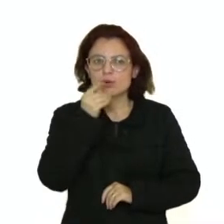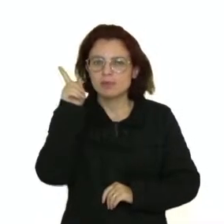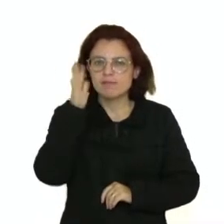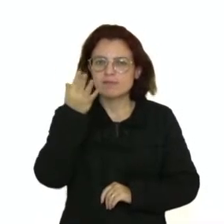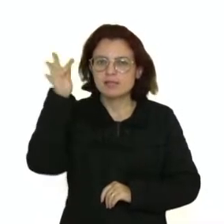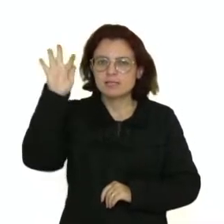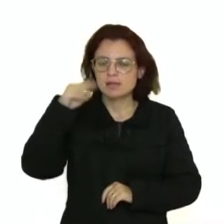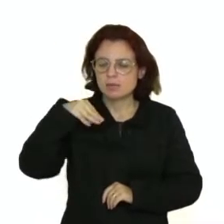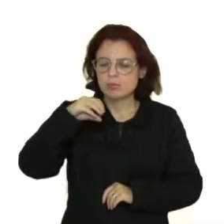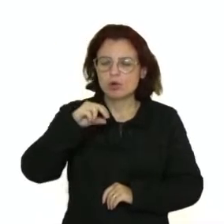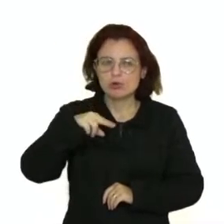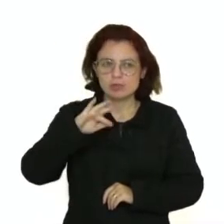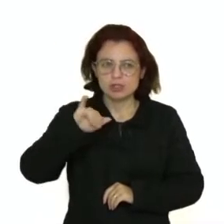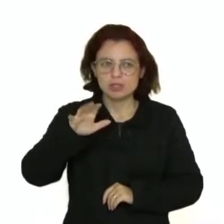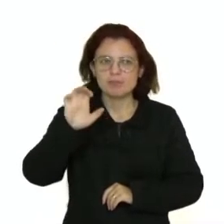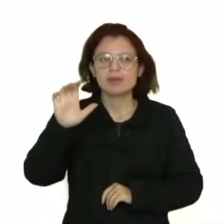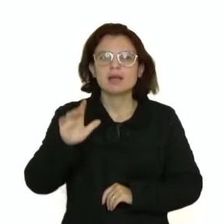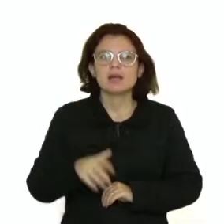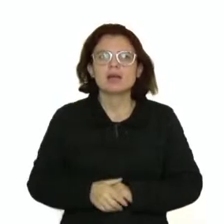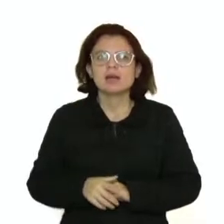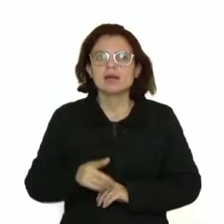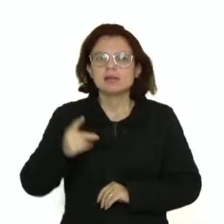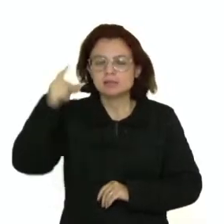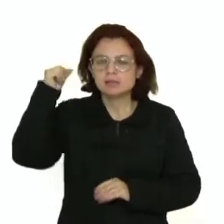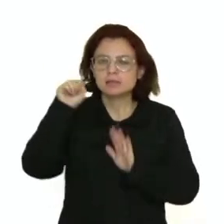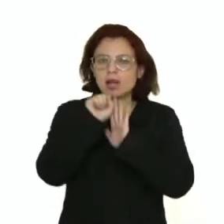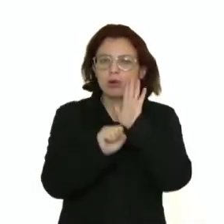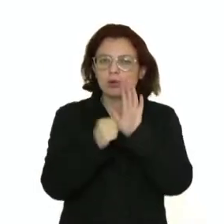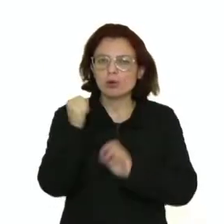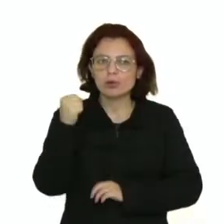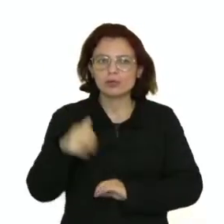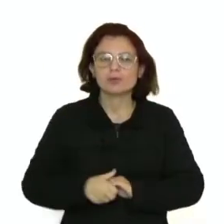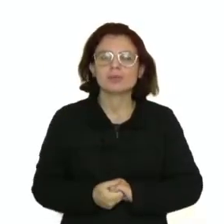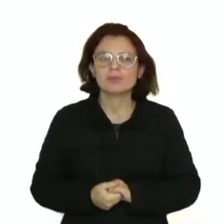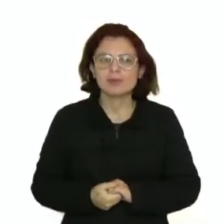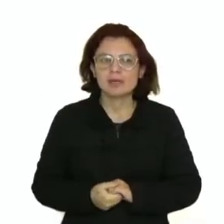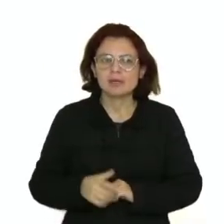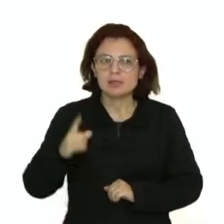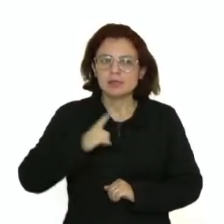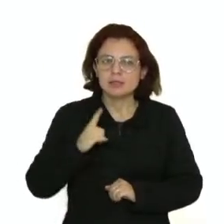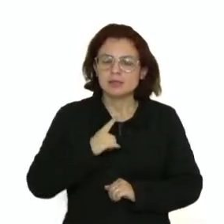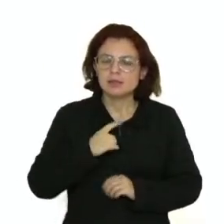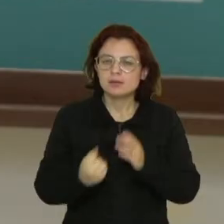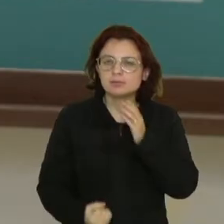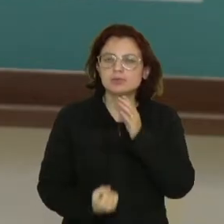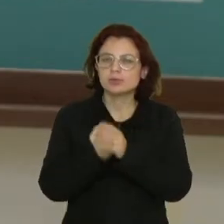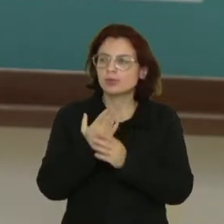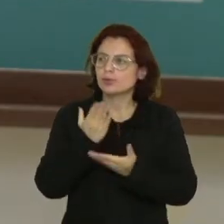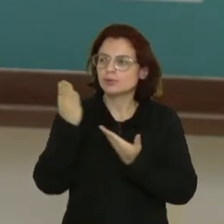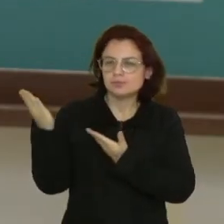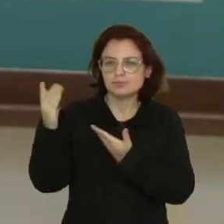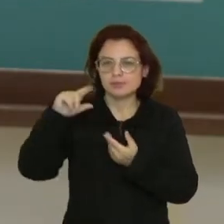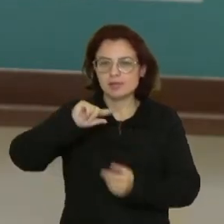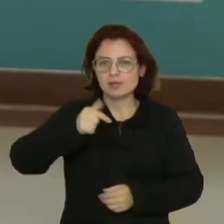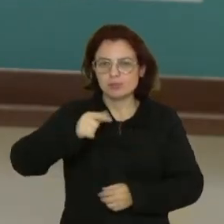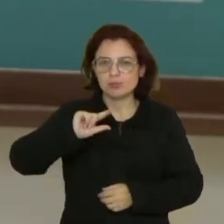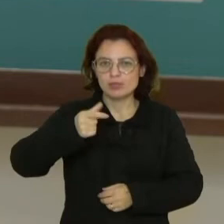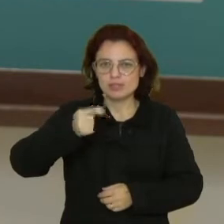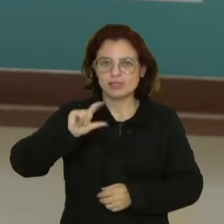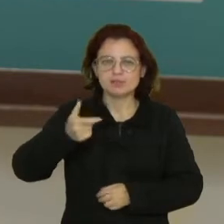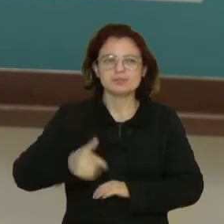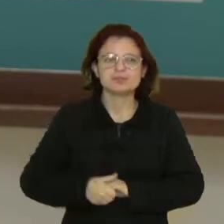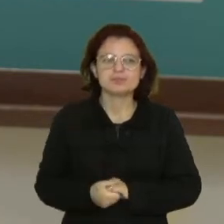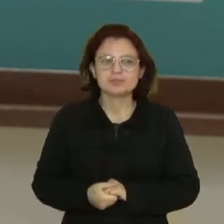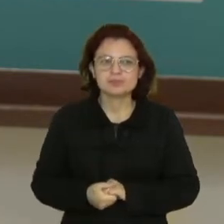francês Louis para lá no século 8 desenvolveu uma bonito e que era um cometa nada é